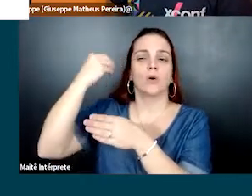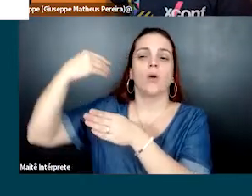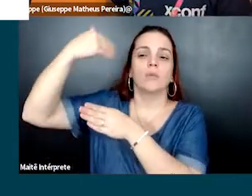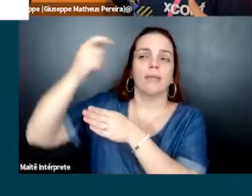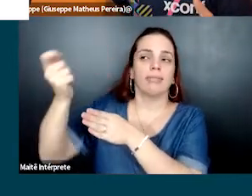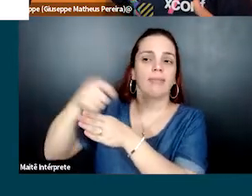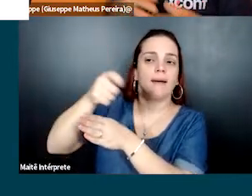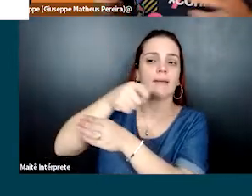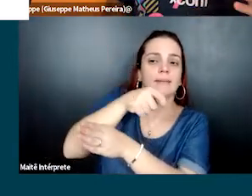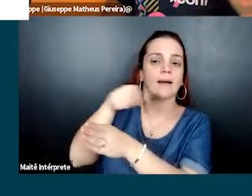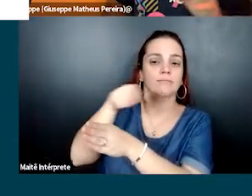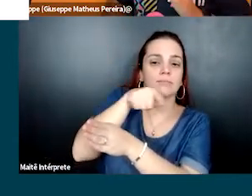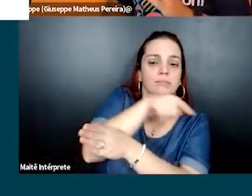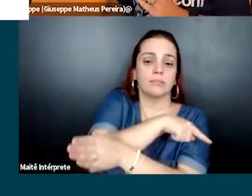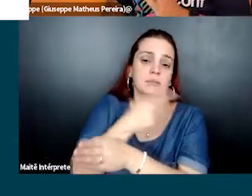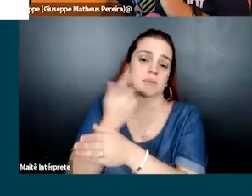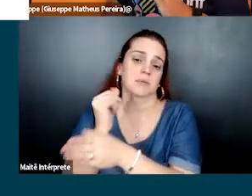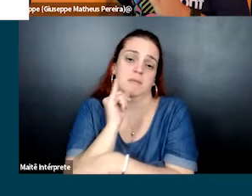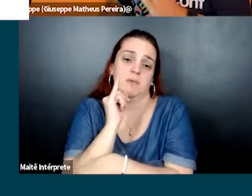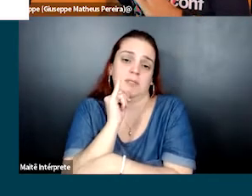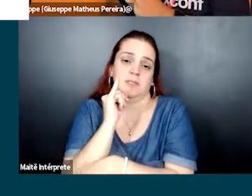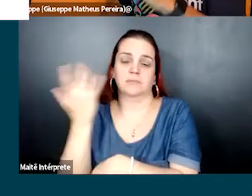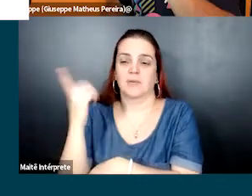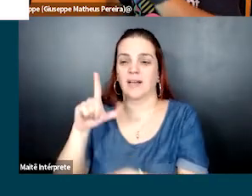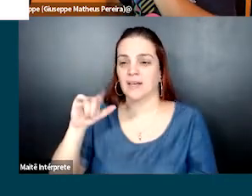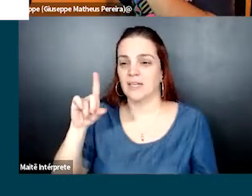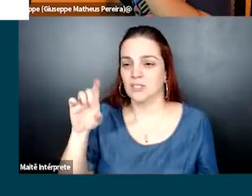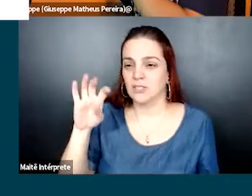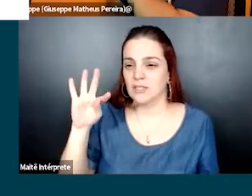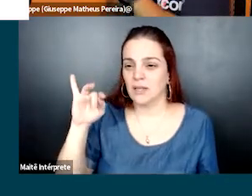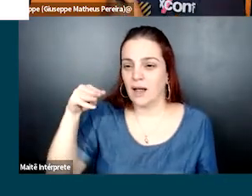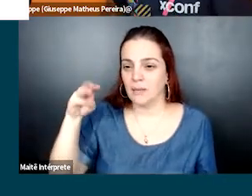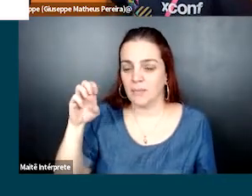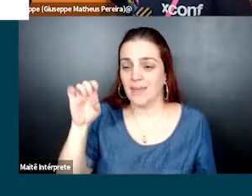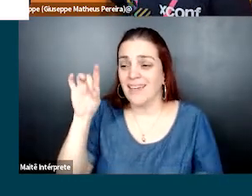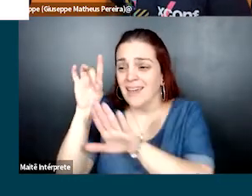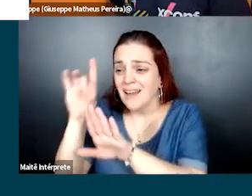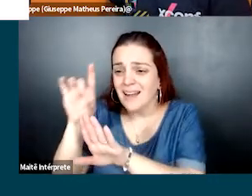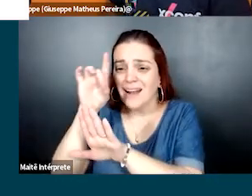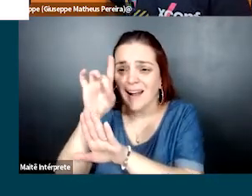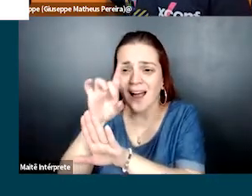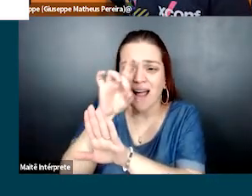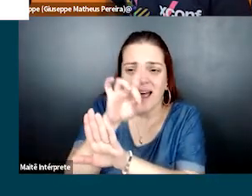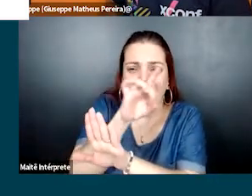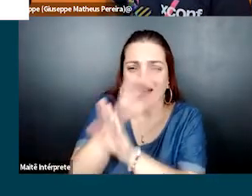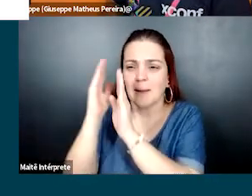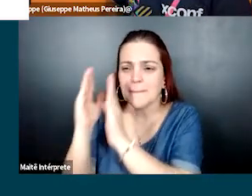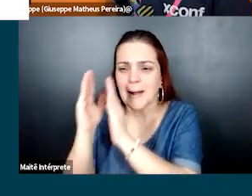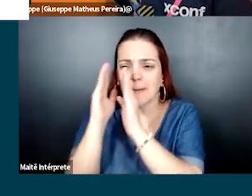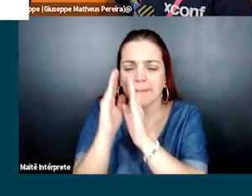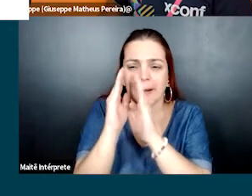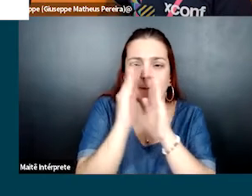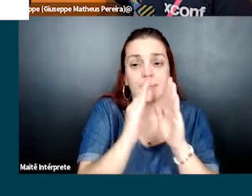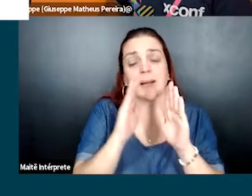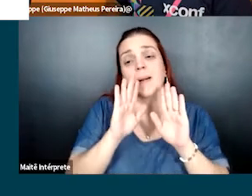Accelerate. E por aí vai, eu posso ter lead times específicos para cada pedacinho dessa jornada. Mas eu sempre